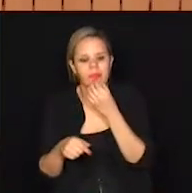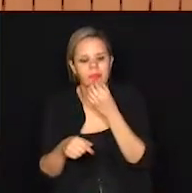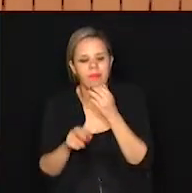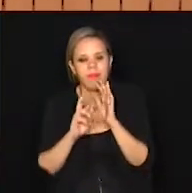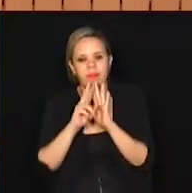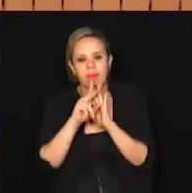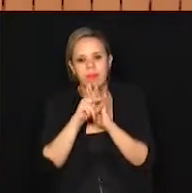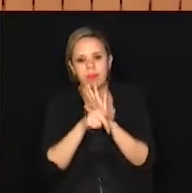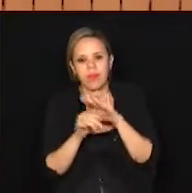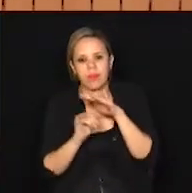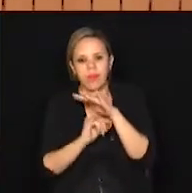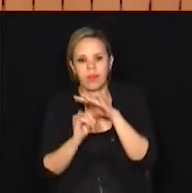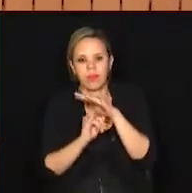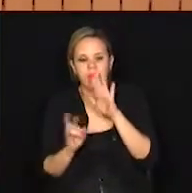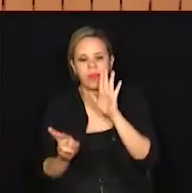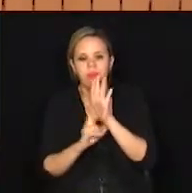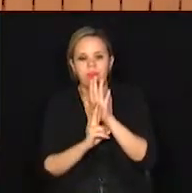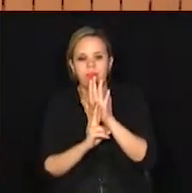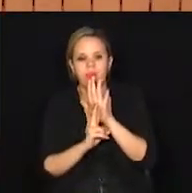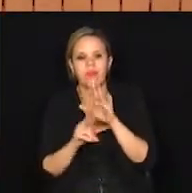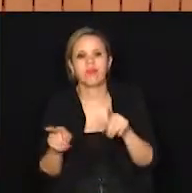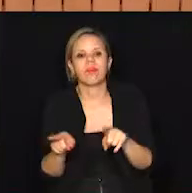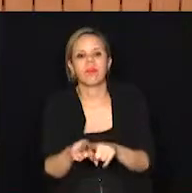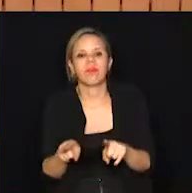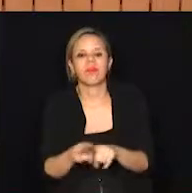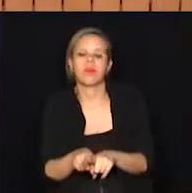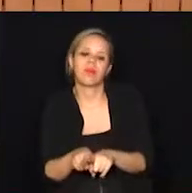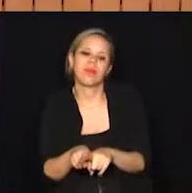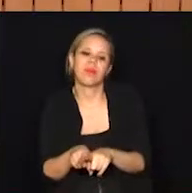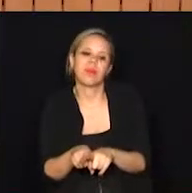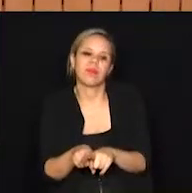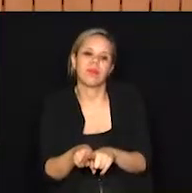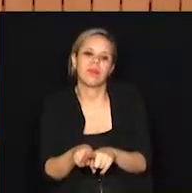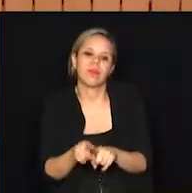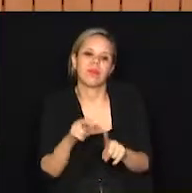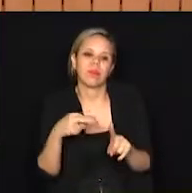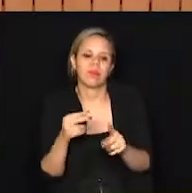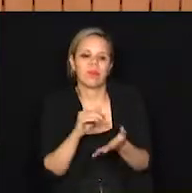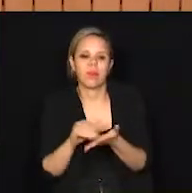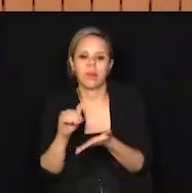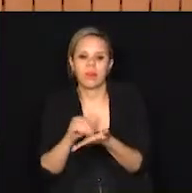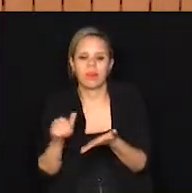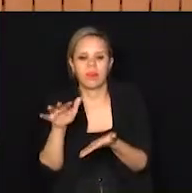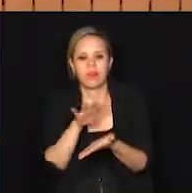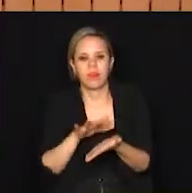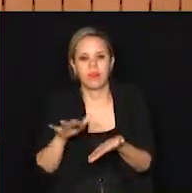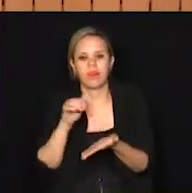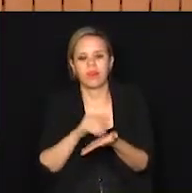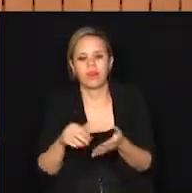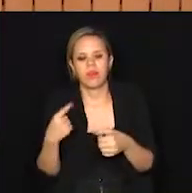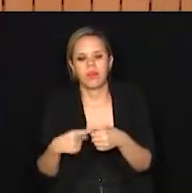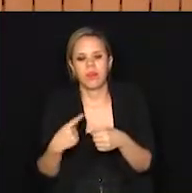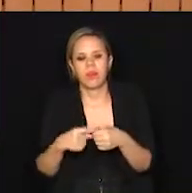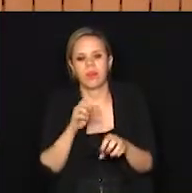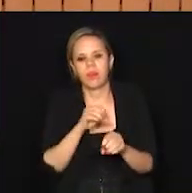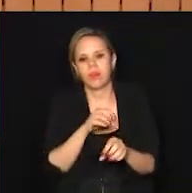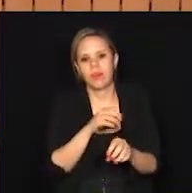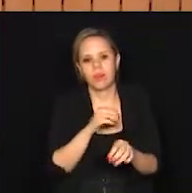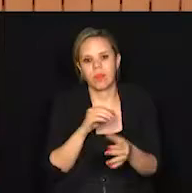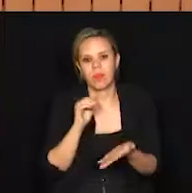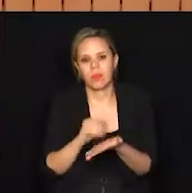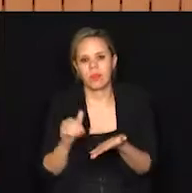várias entidades e representações e também para as respectivas secretarias, Secretaria Municipal de Educação